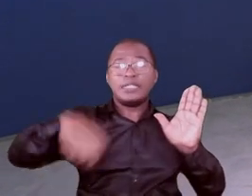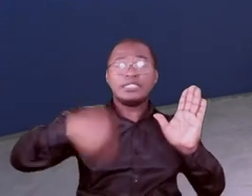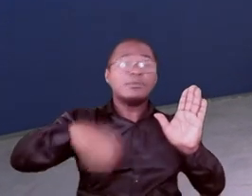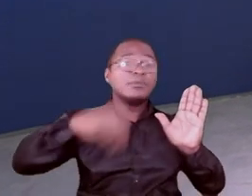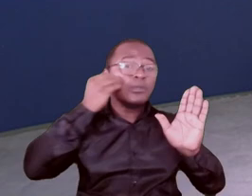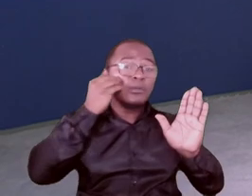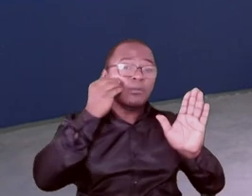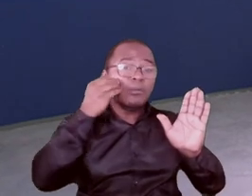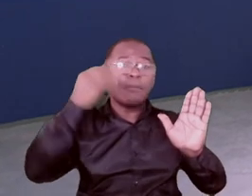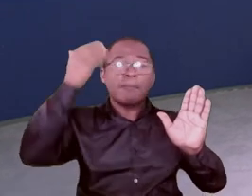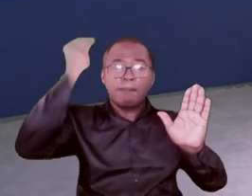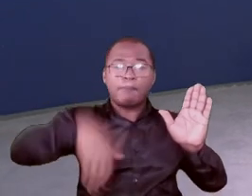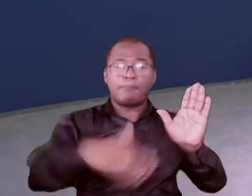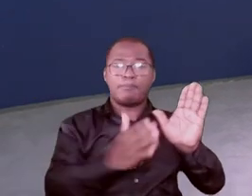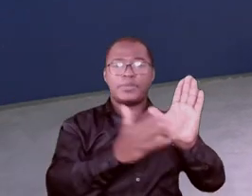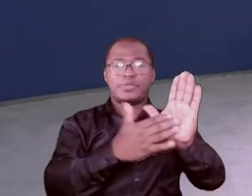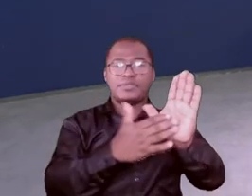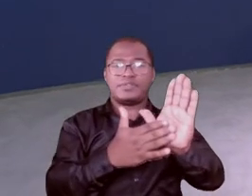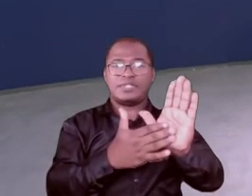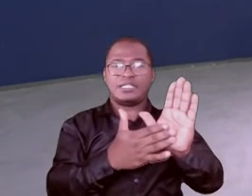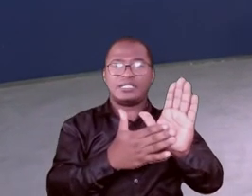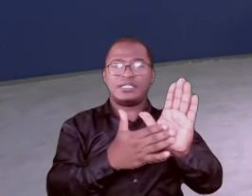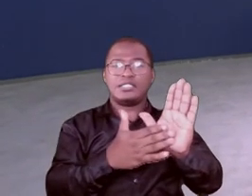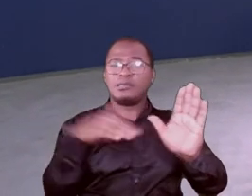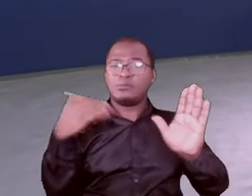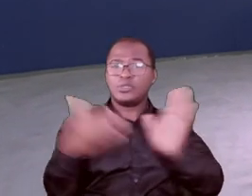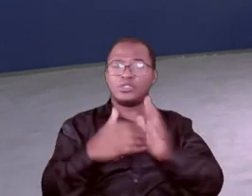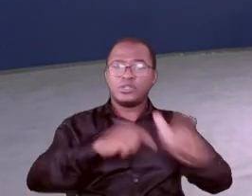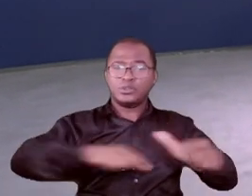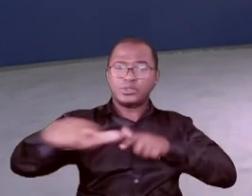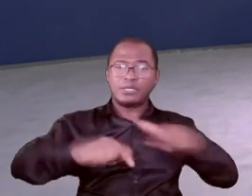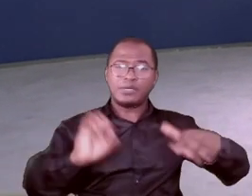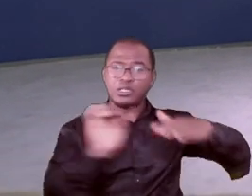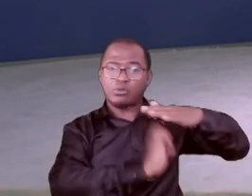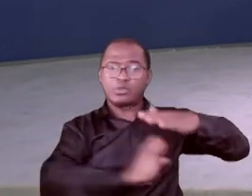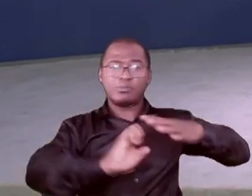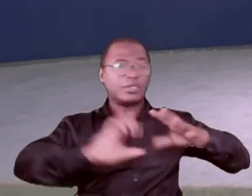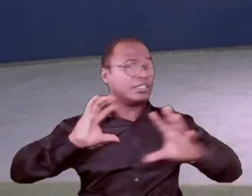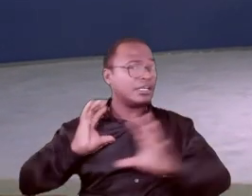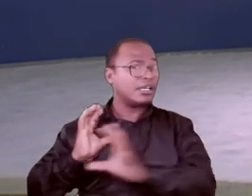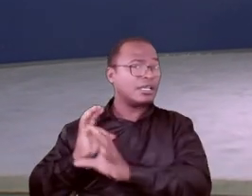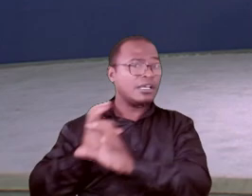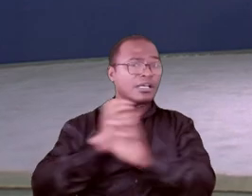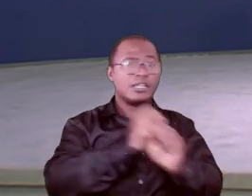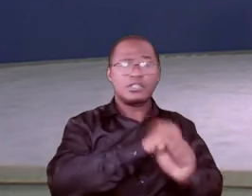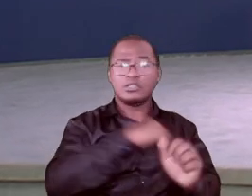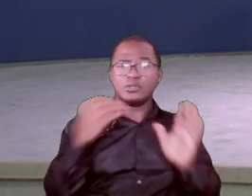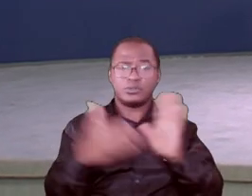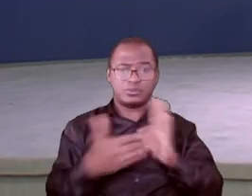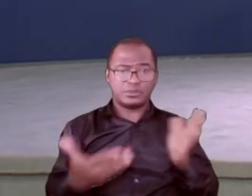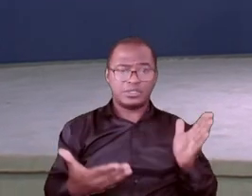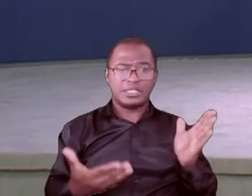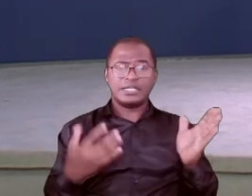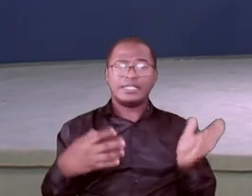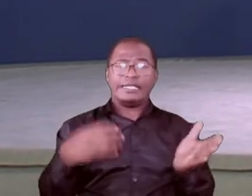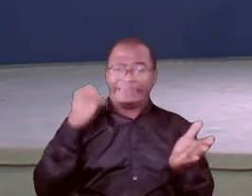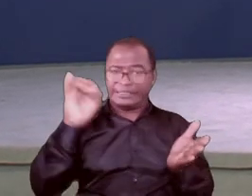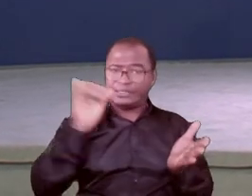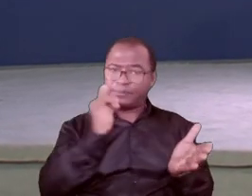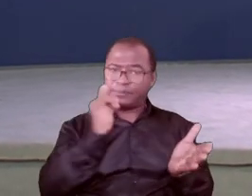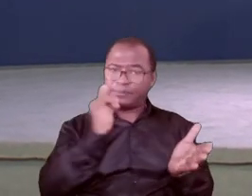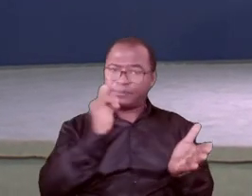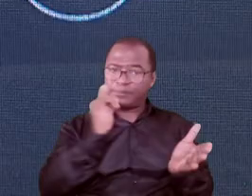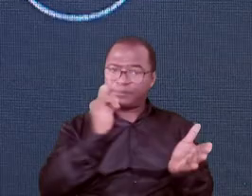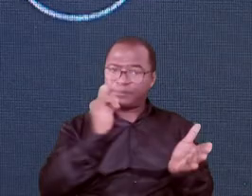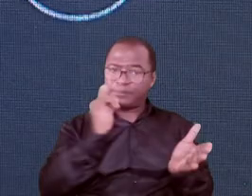o nosso valor que a gente entrega é complexo se não o cliente vai chegar uma competidora vai falar assim ah mas eu tenho uma taxa de aprovação